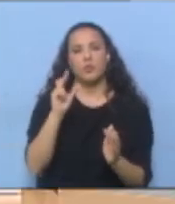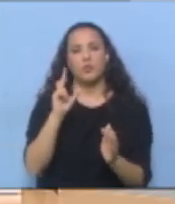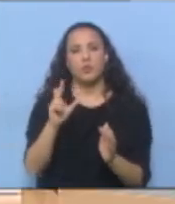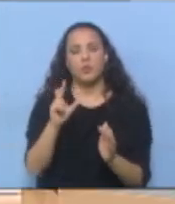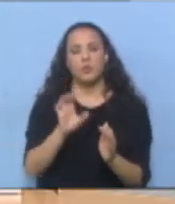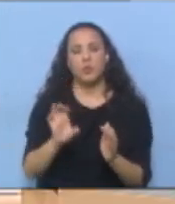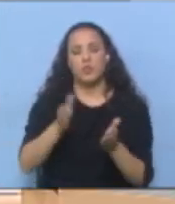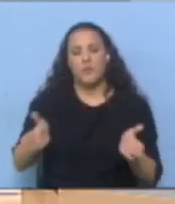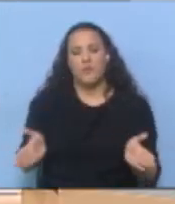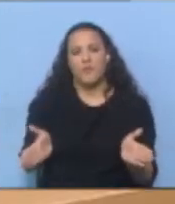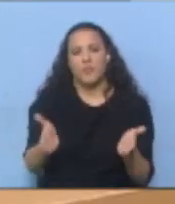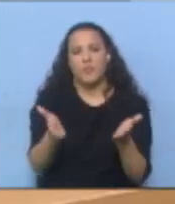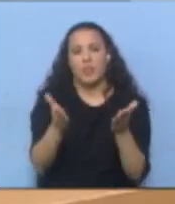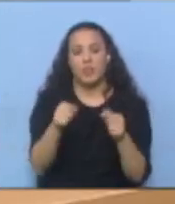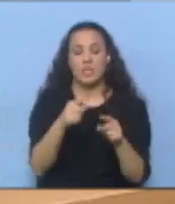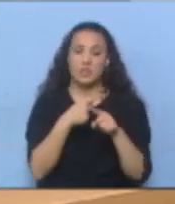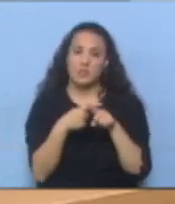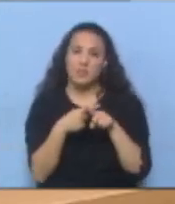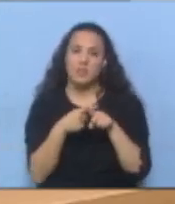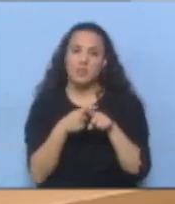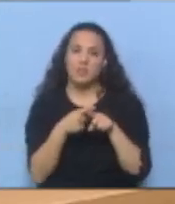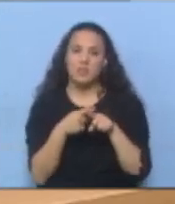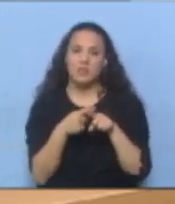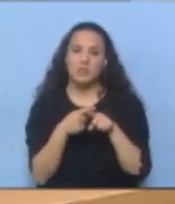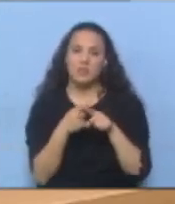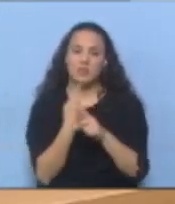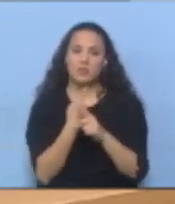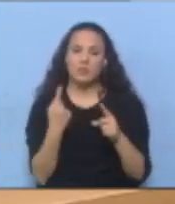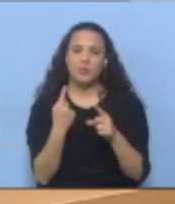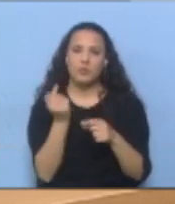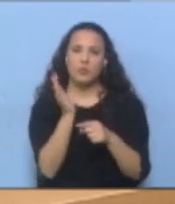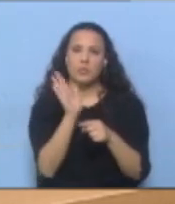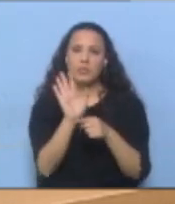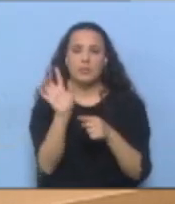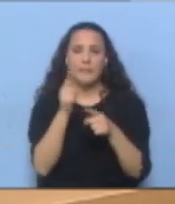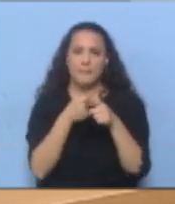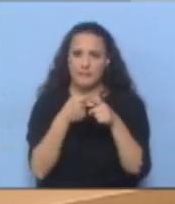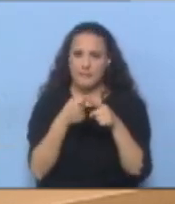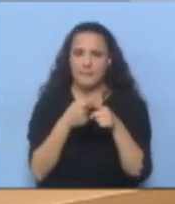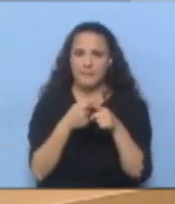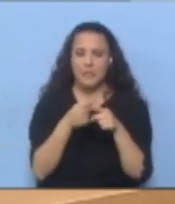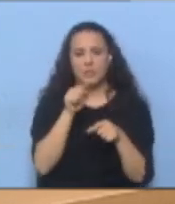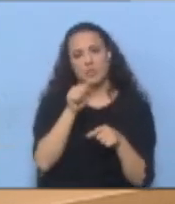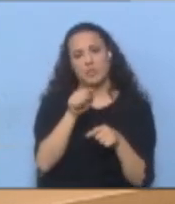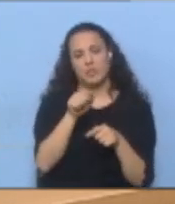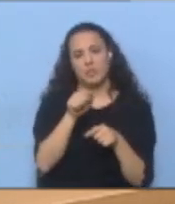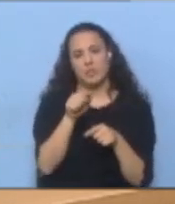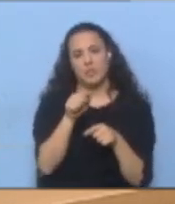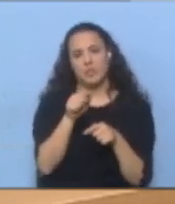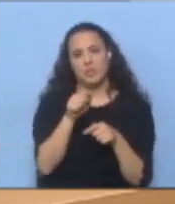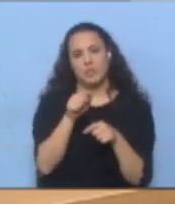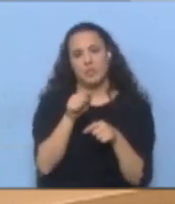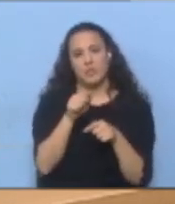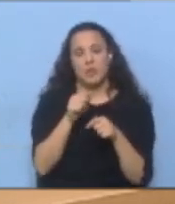maior. O Johnson é interessante porque é um exemplo muito interessante porque ele passou, digamos, por